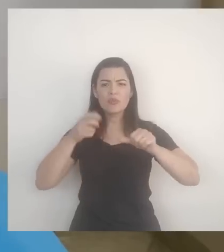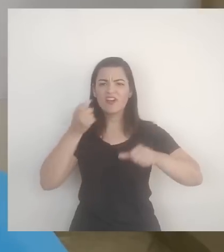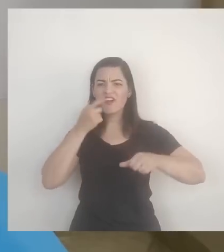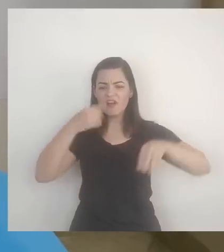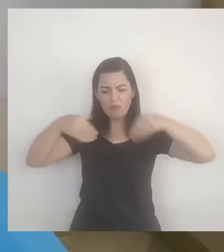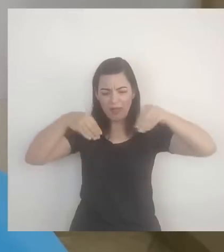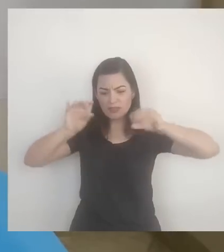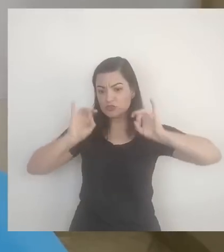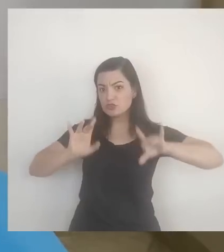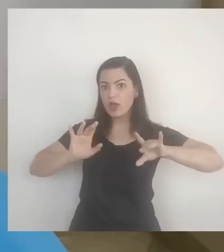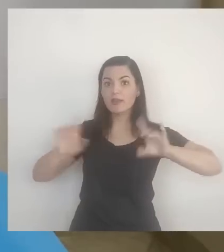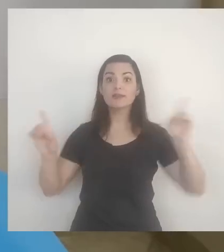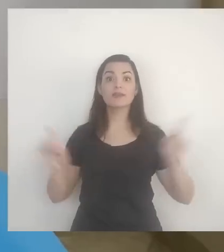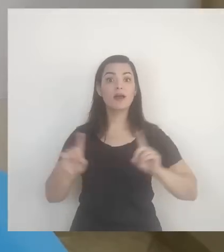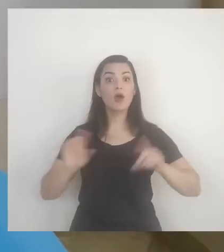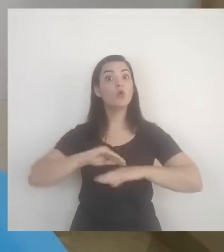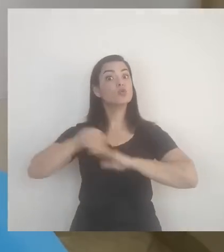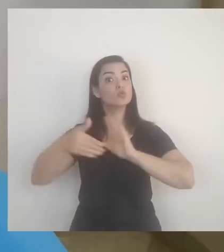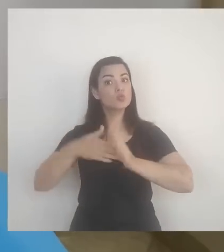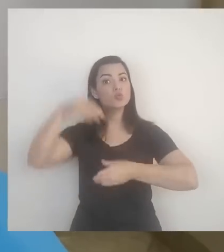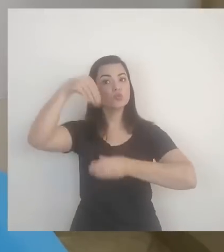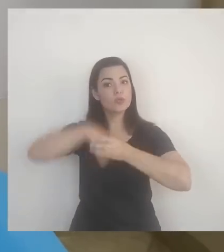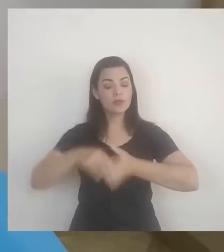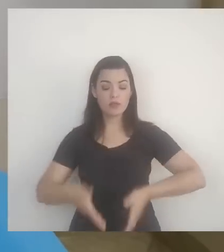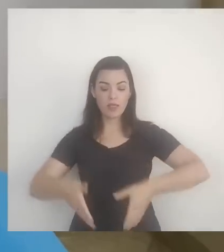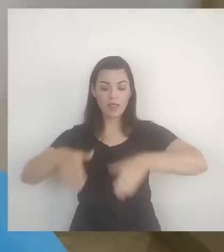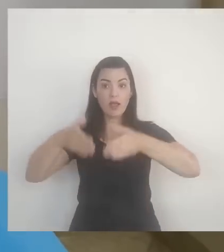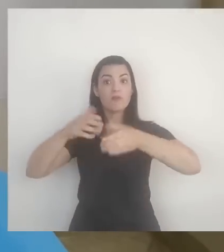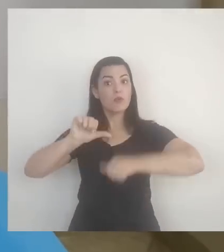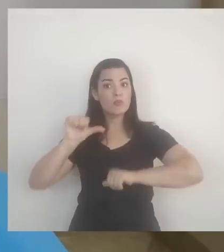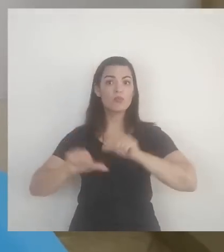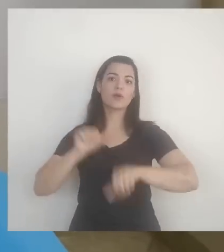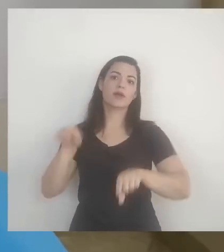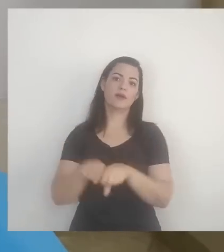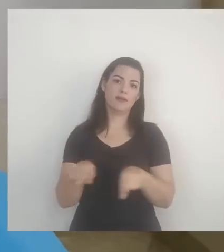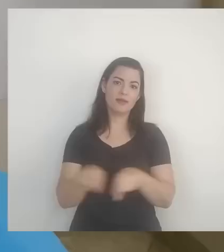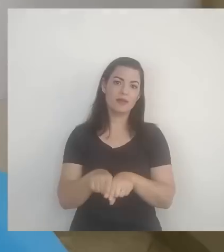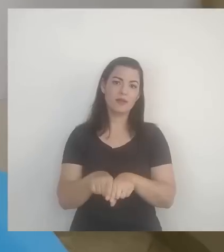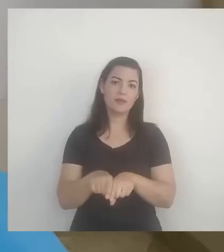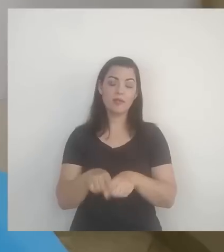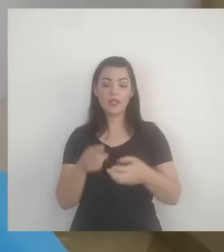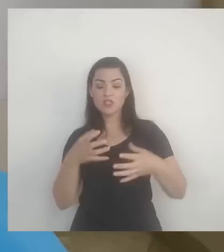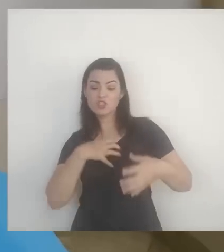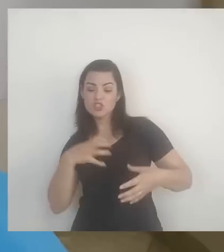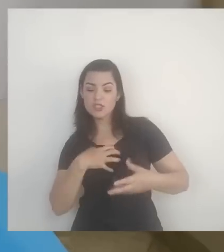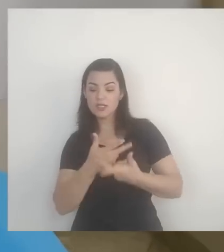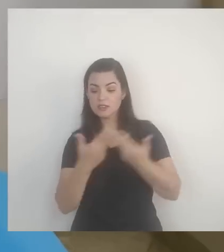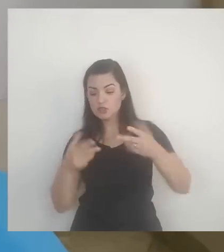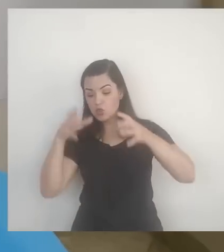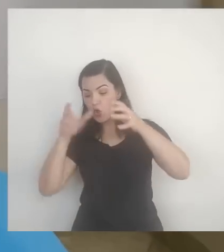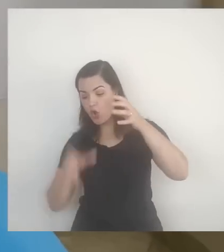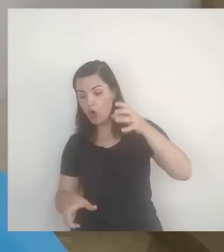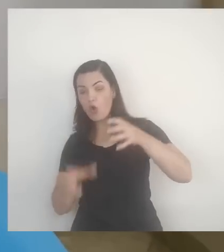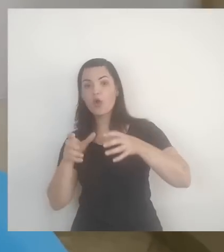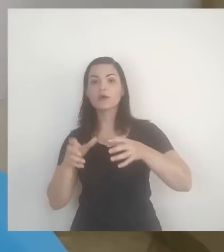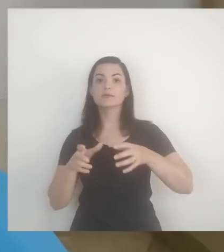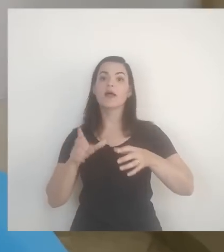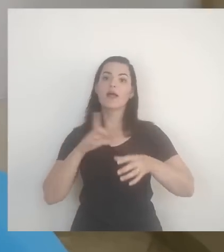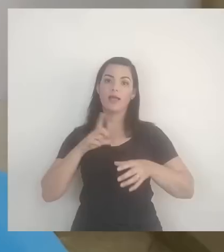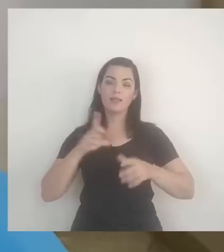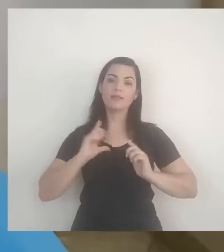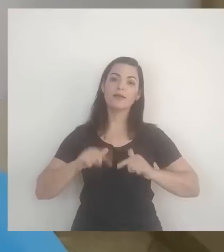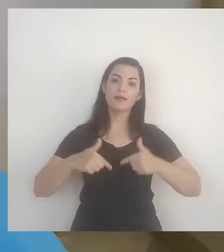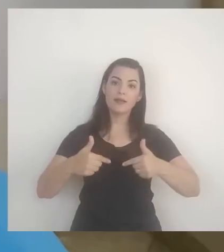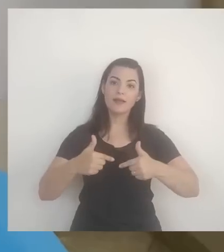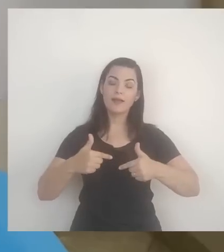Eu estou mudando todas as condições que eu tenho dentro da garrafa. E aí, essas condições, elas